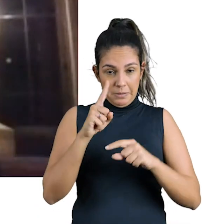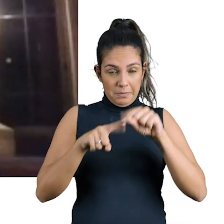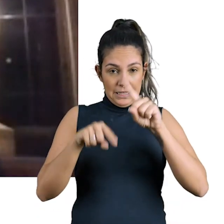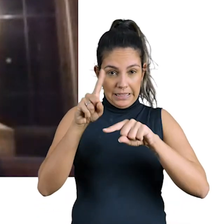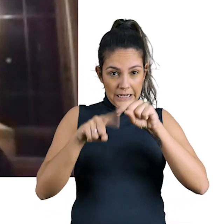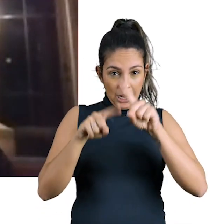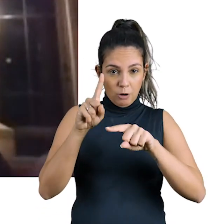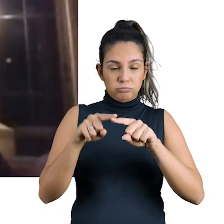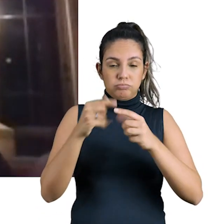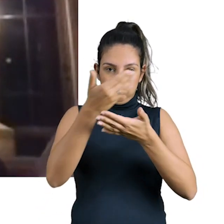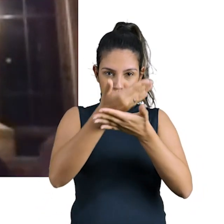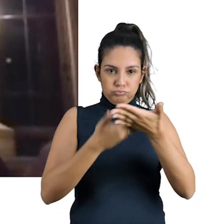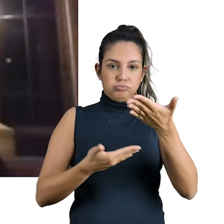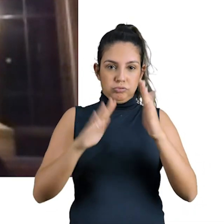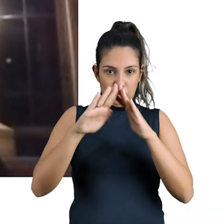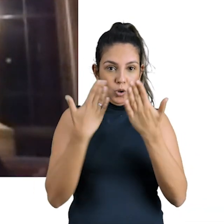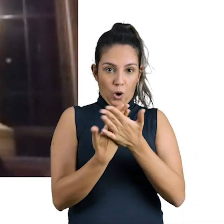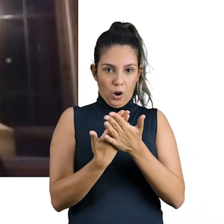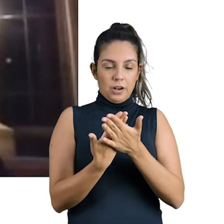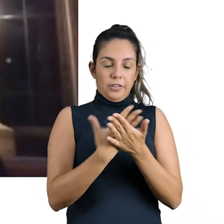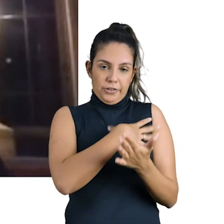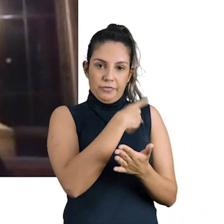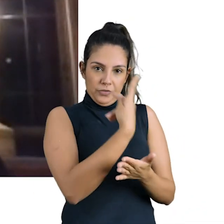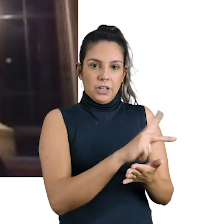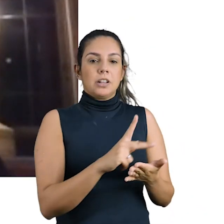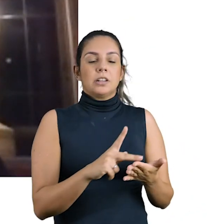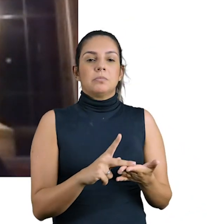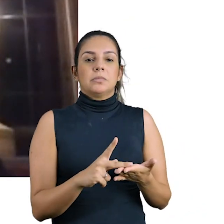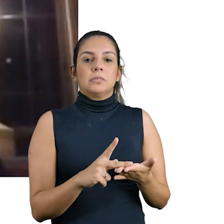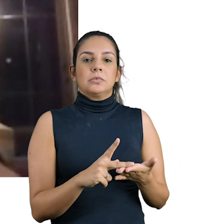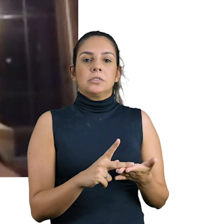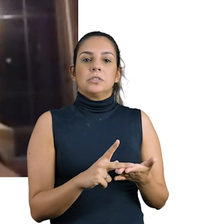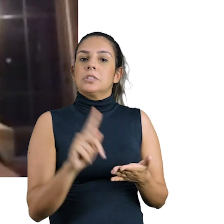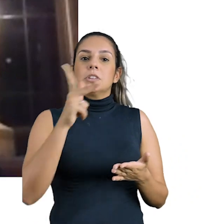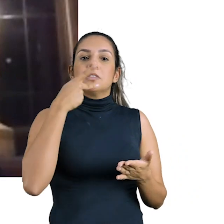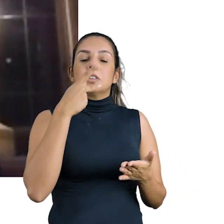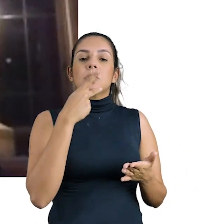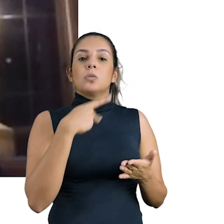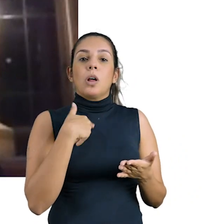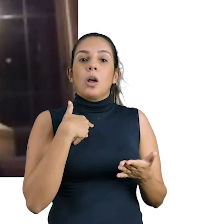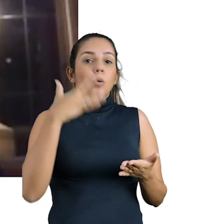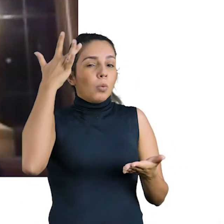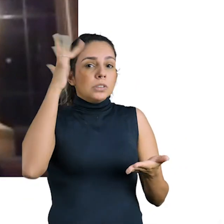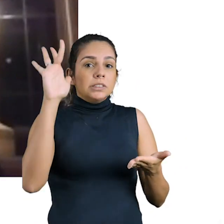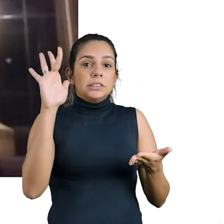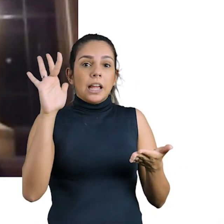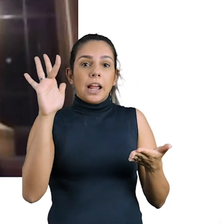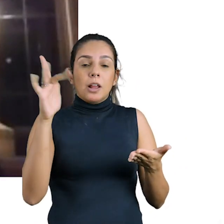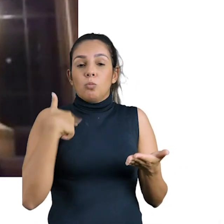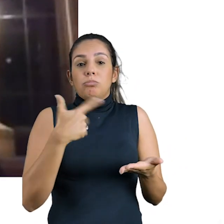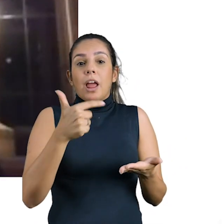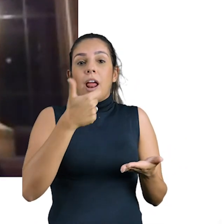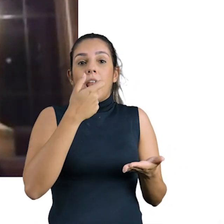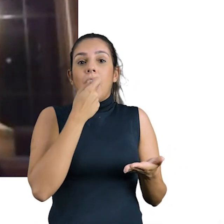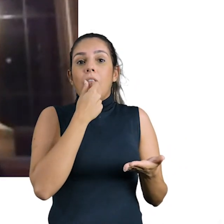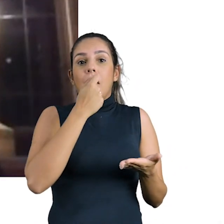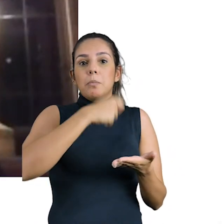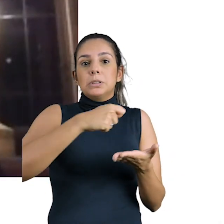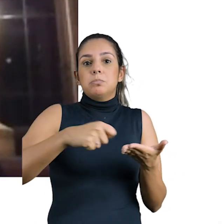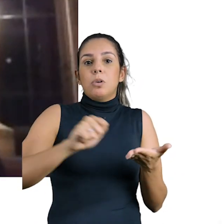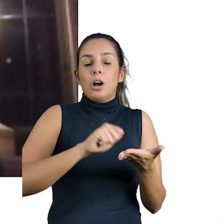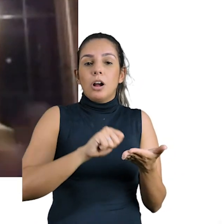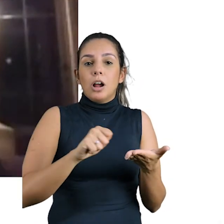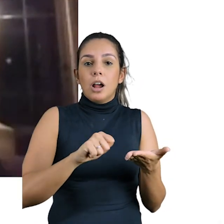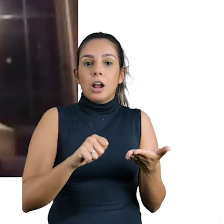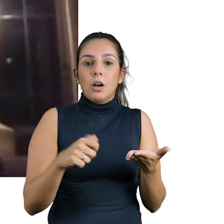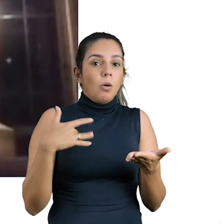material impresso das escolas, mas ela dizia, o problema é que eu não tenho lápis e borracha na minha casa. E